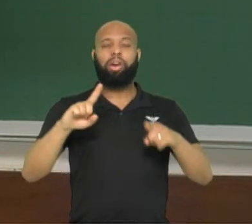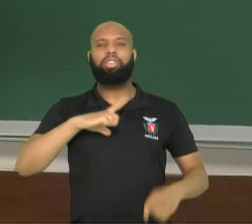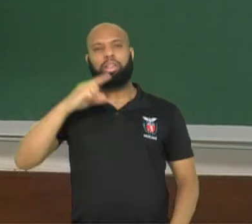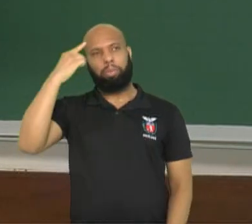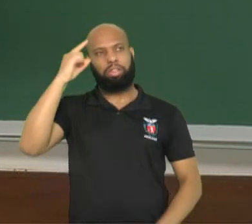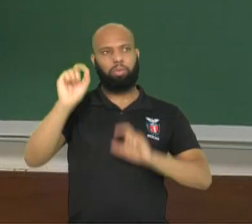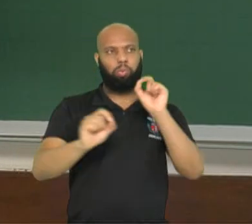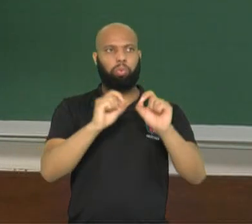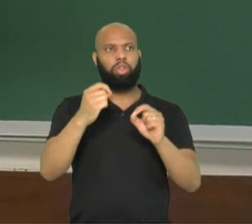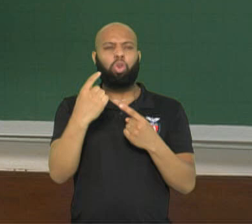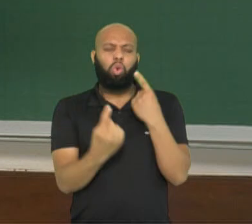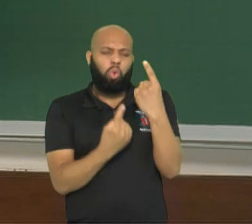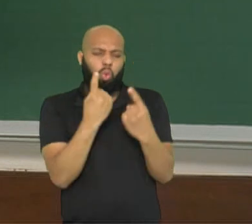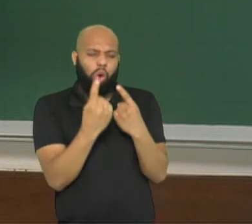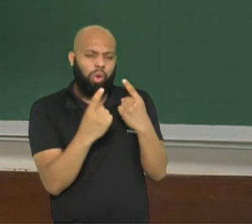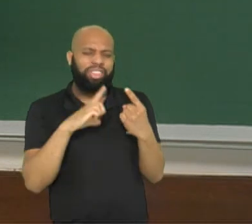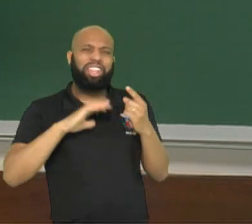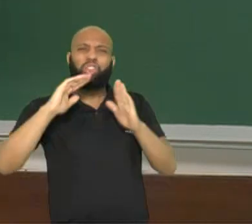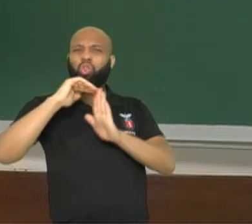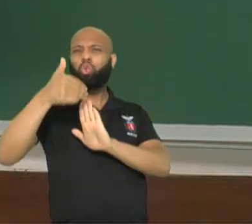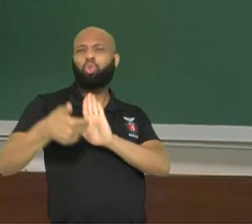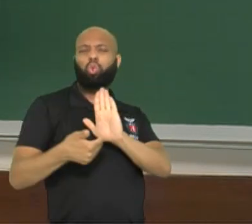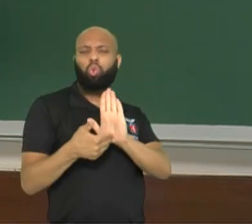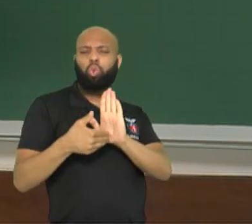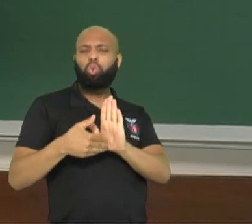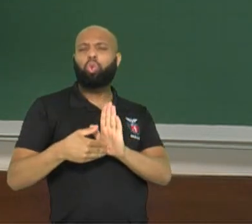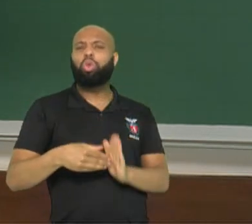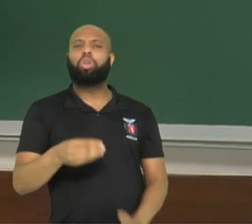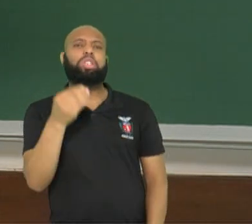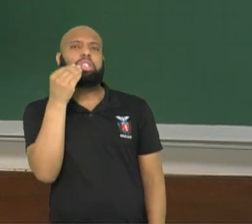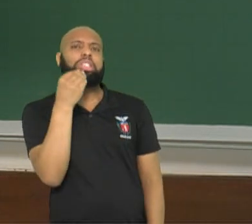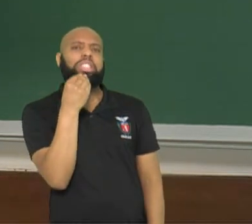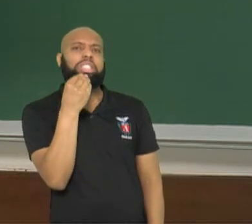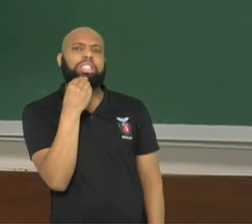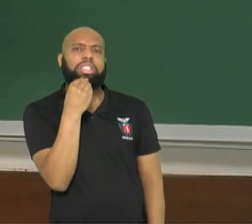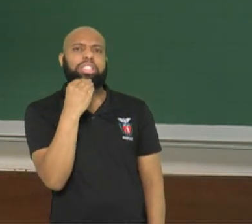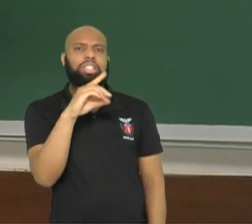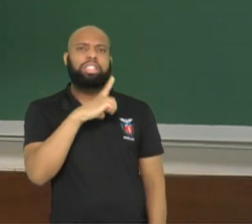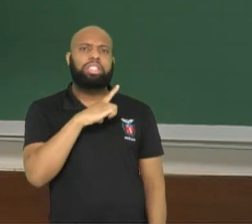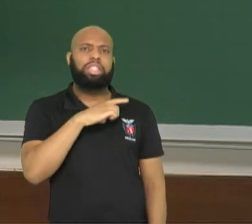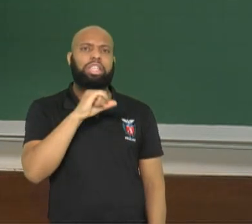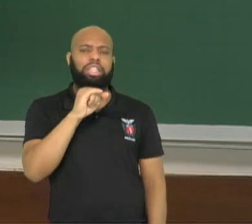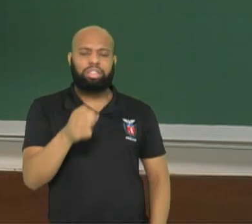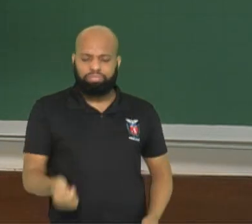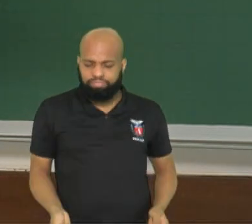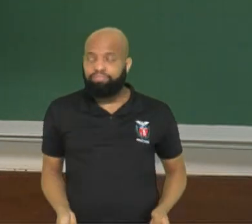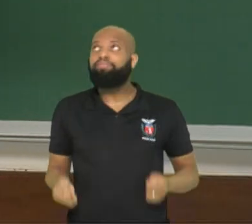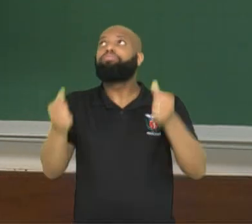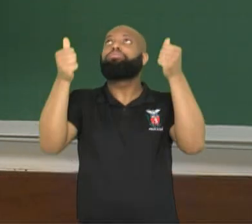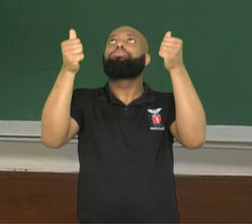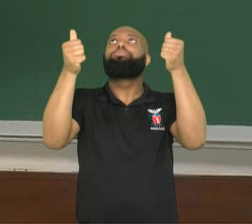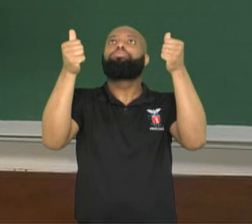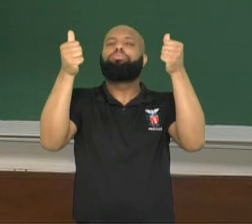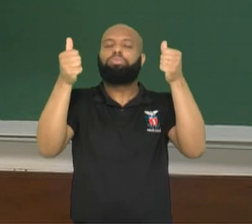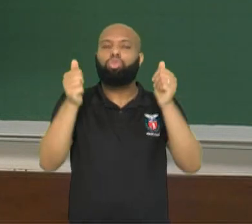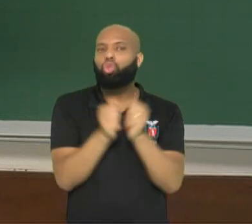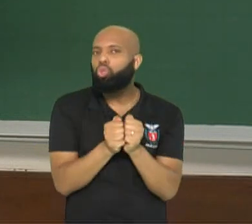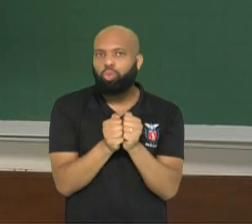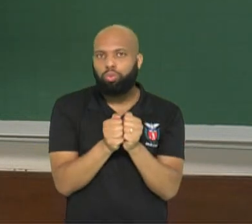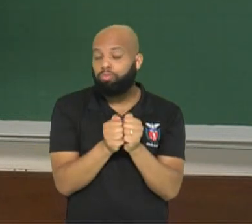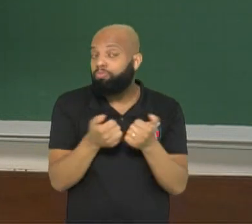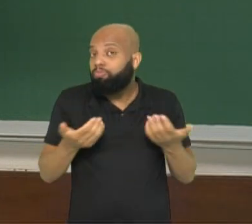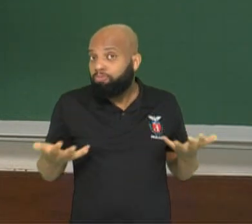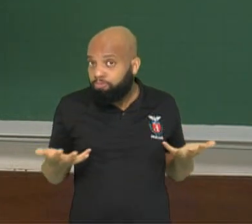seguinte, qual é o total de possibilidades que eu tenho quando eu jogo duas moedas ao mesmo